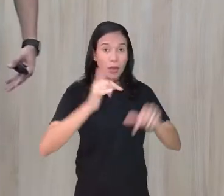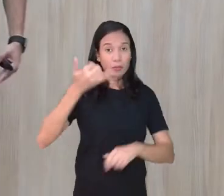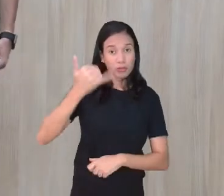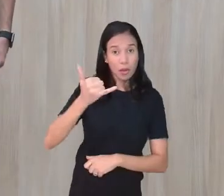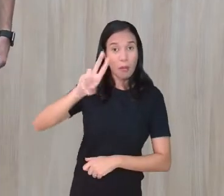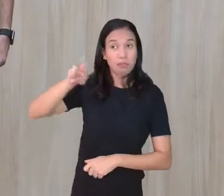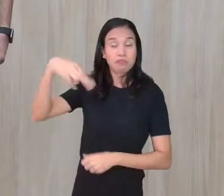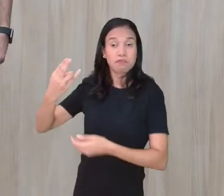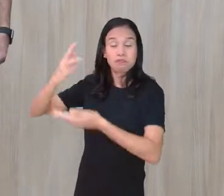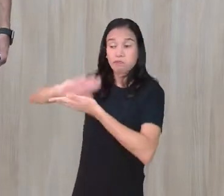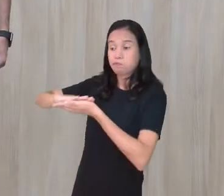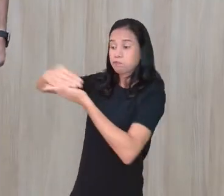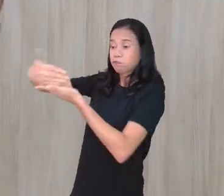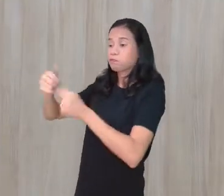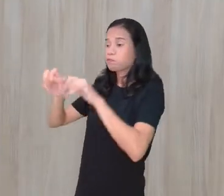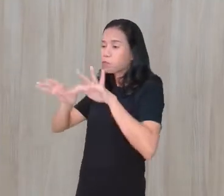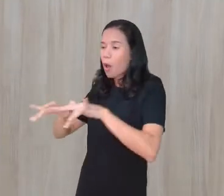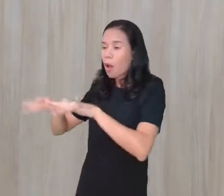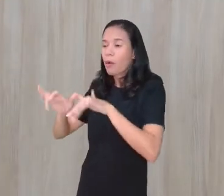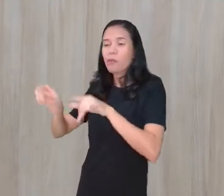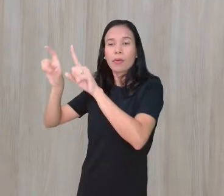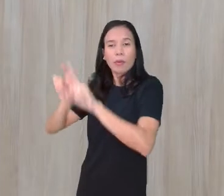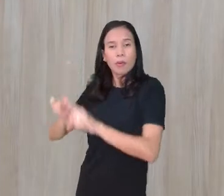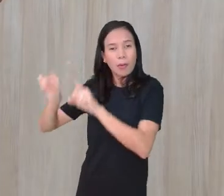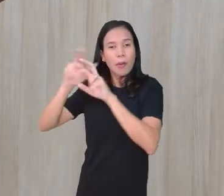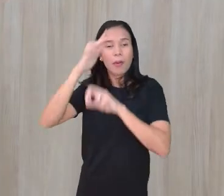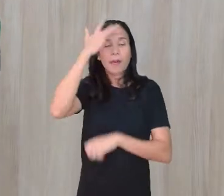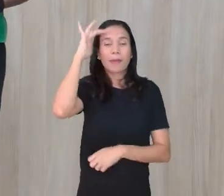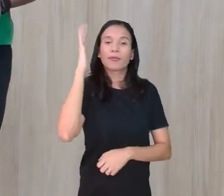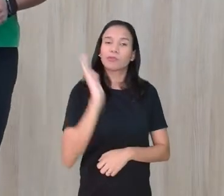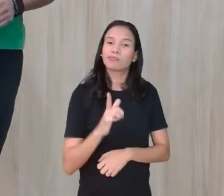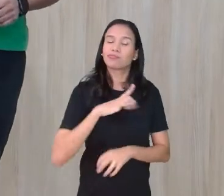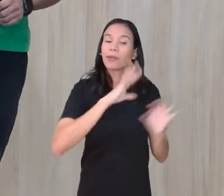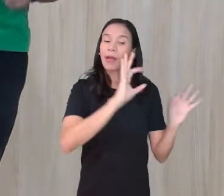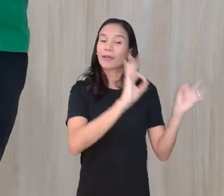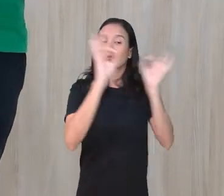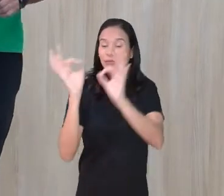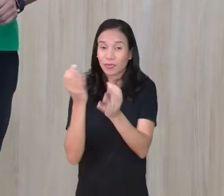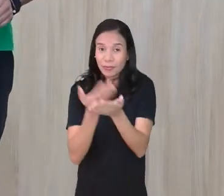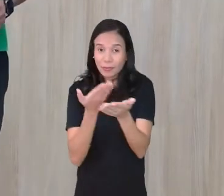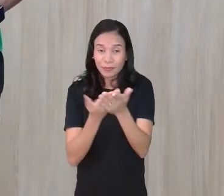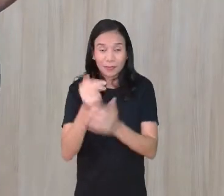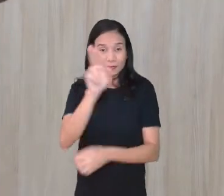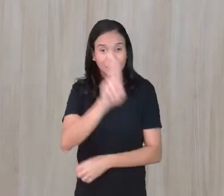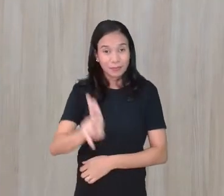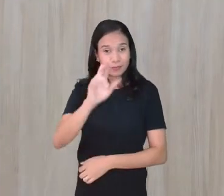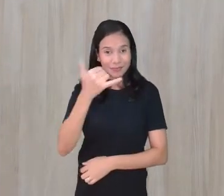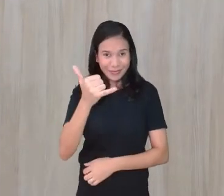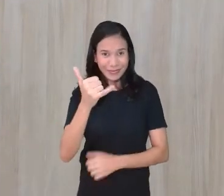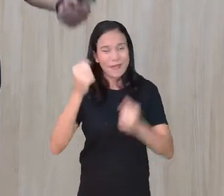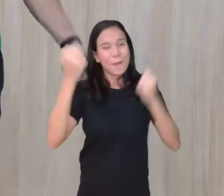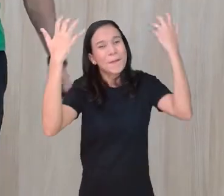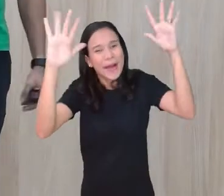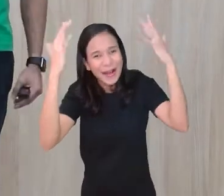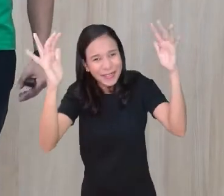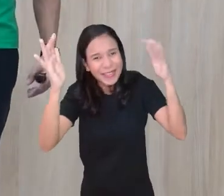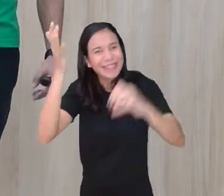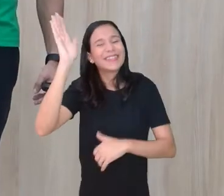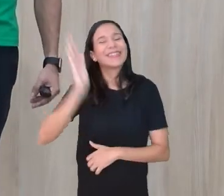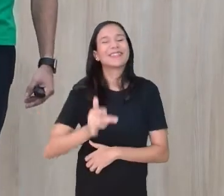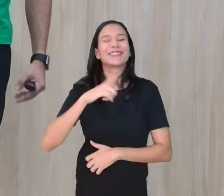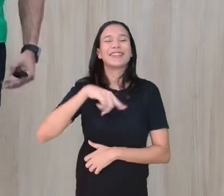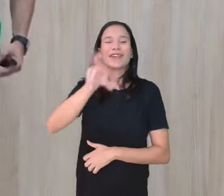ou do computador, certo? Então, se você já está assistindo a essa aula aí através do celular, parabéns, você